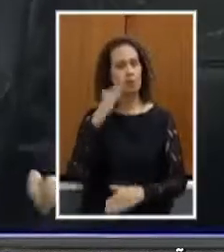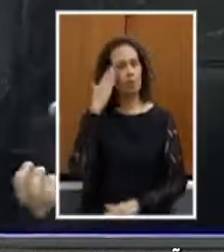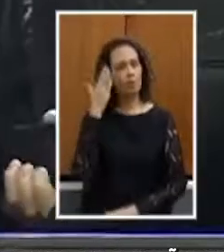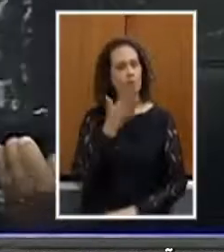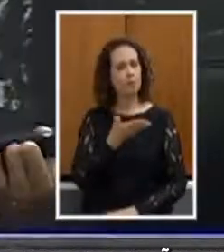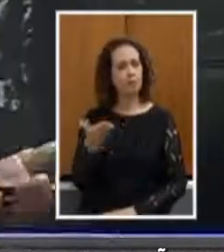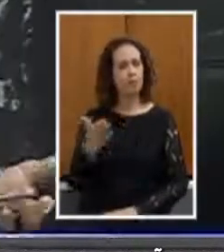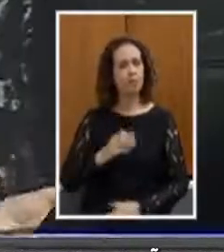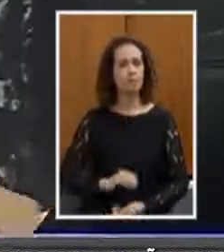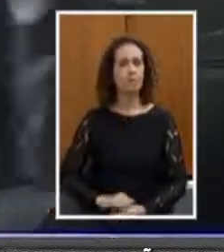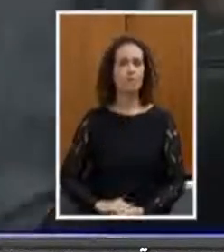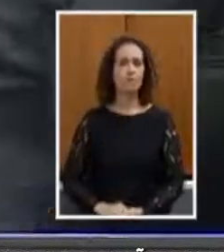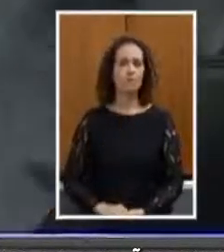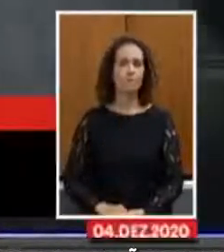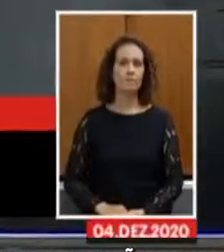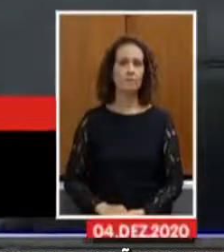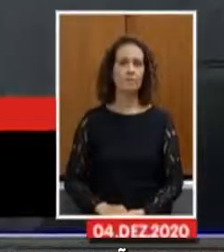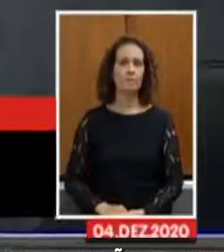todos.